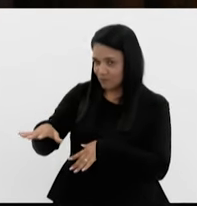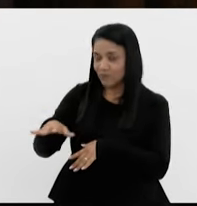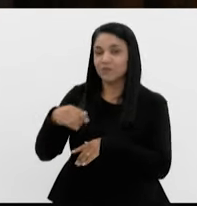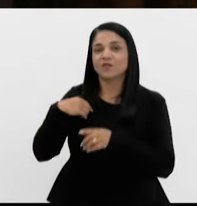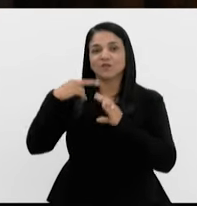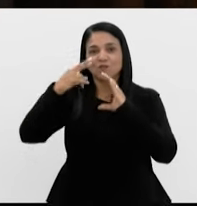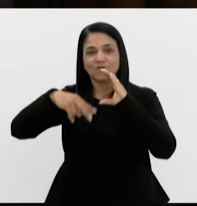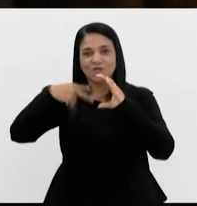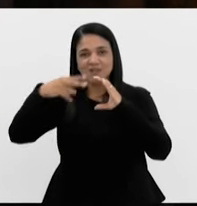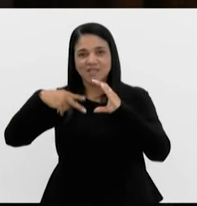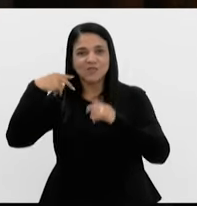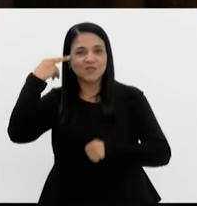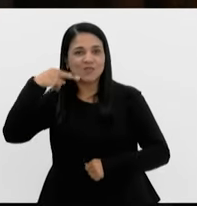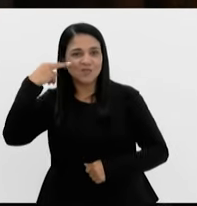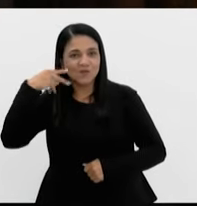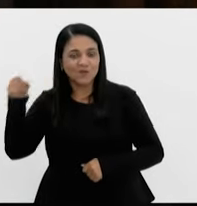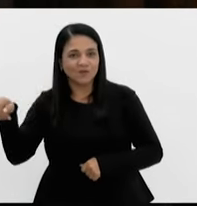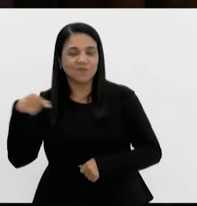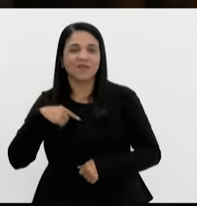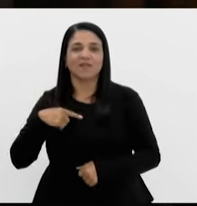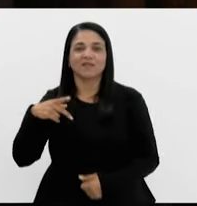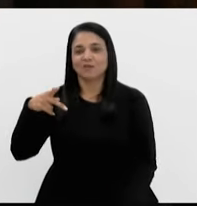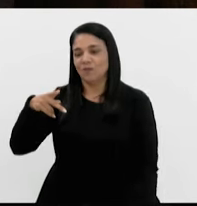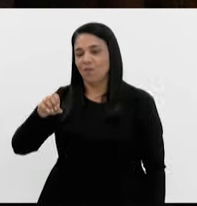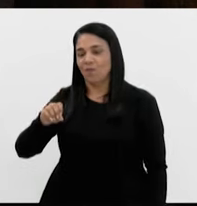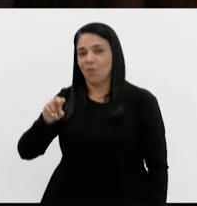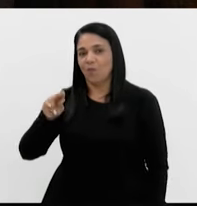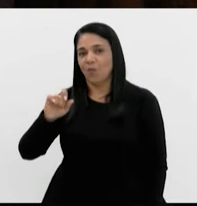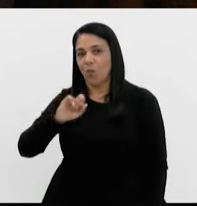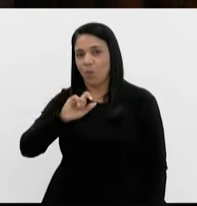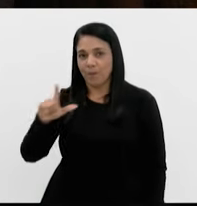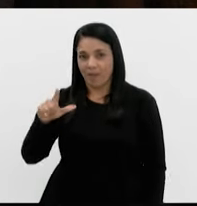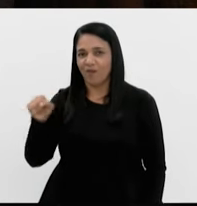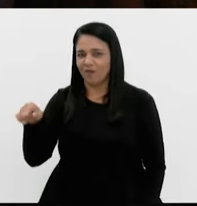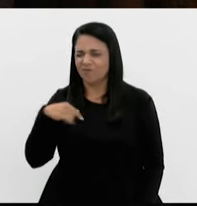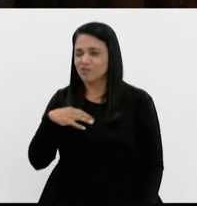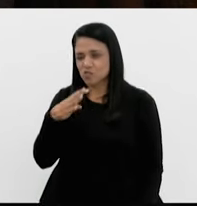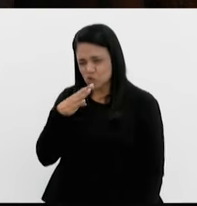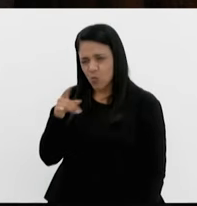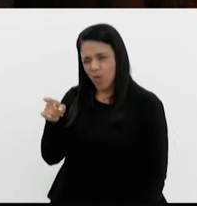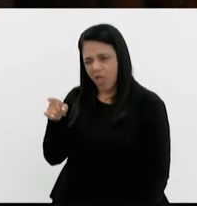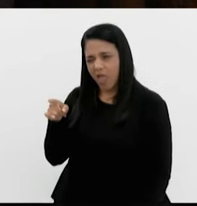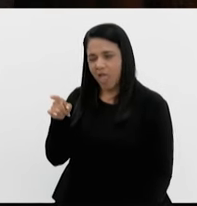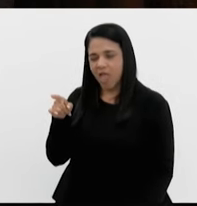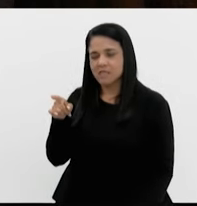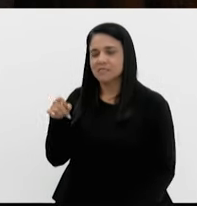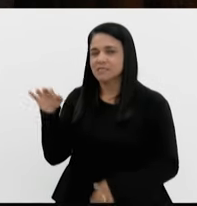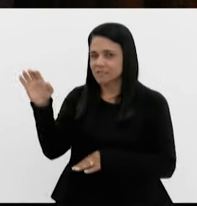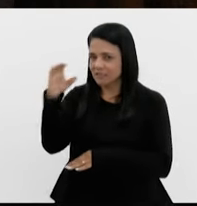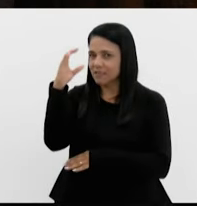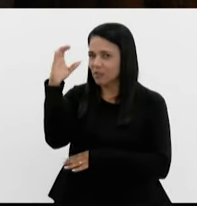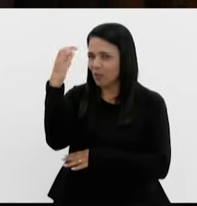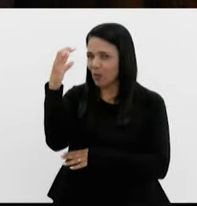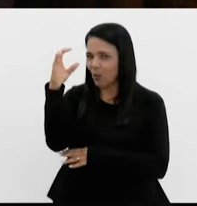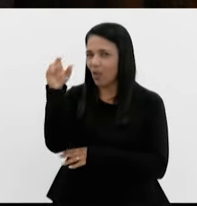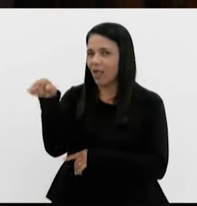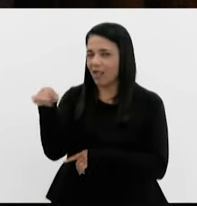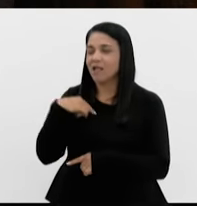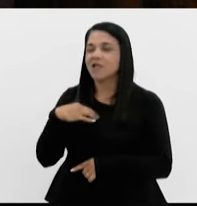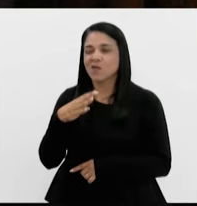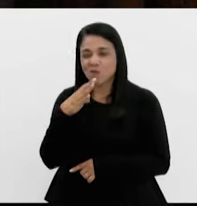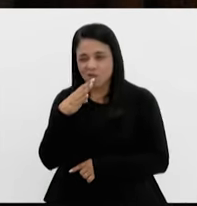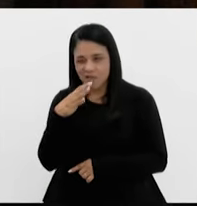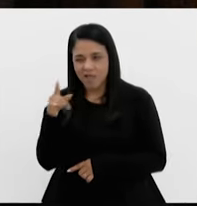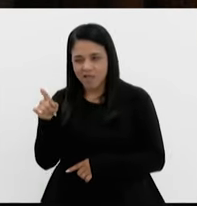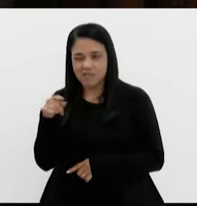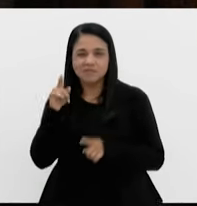vereador Glauber PB eu tenho certe vocês que conhecem bem a cidade de Niterói assim como conhecem bem